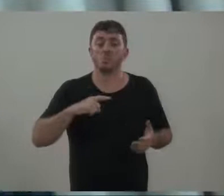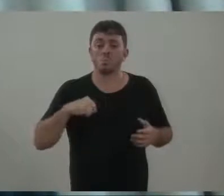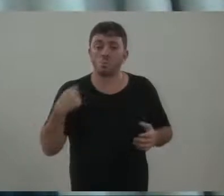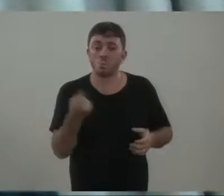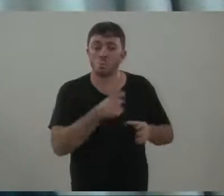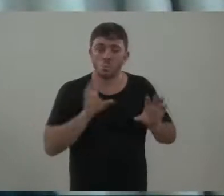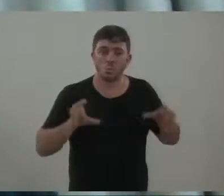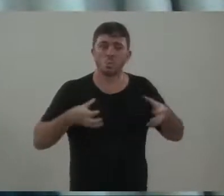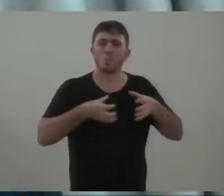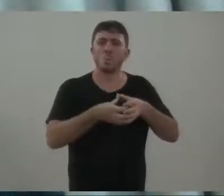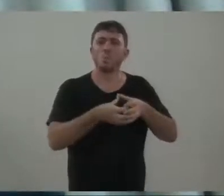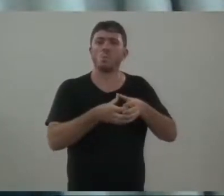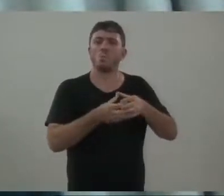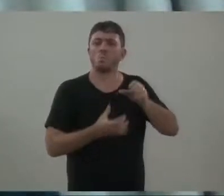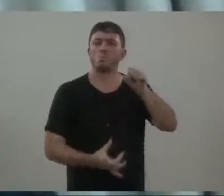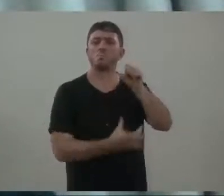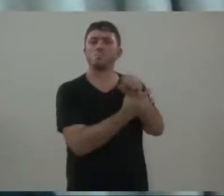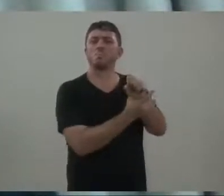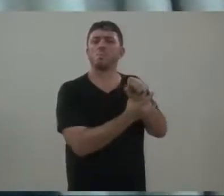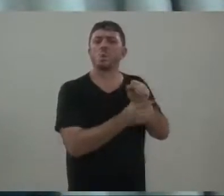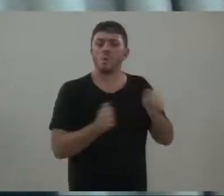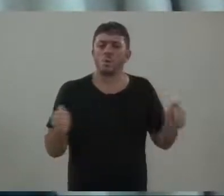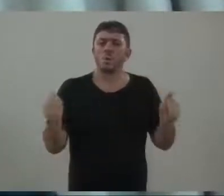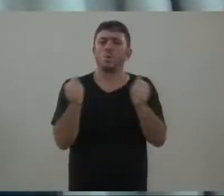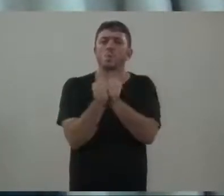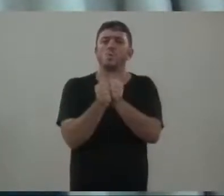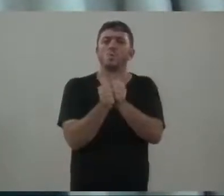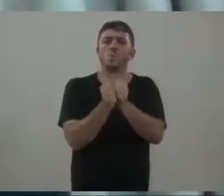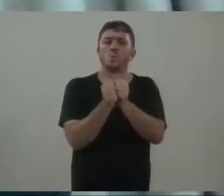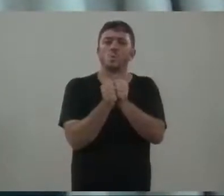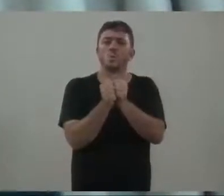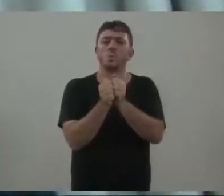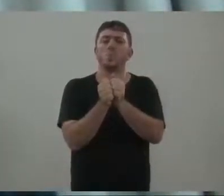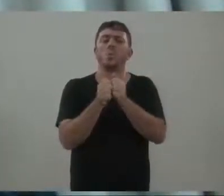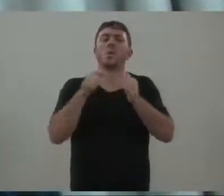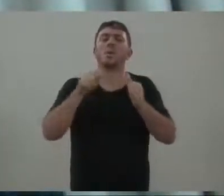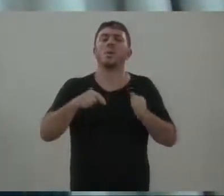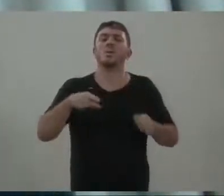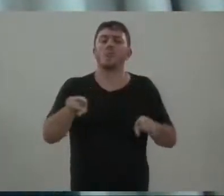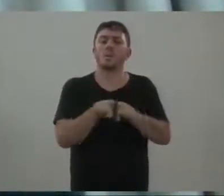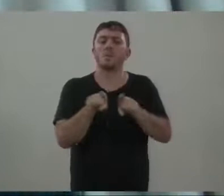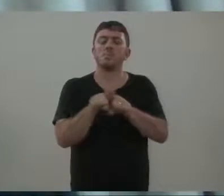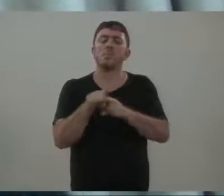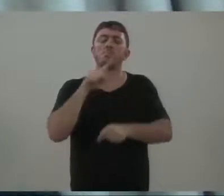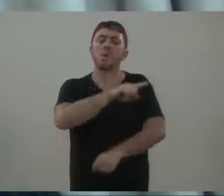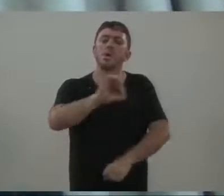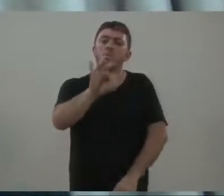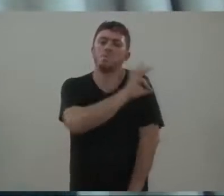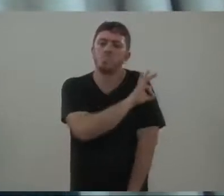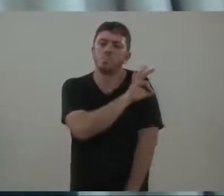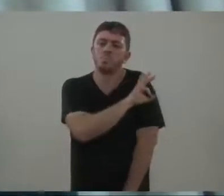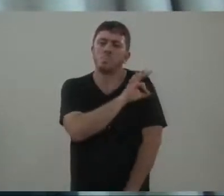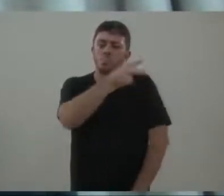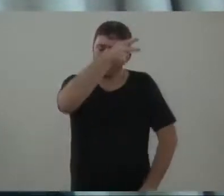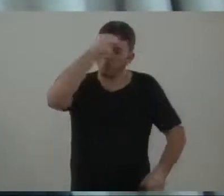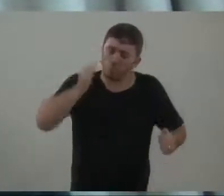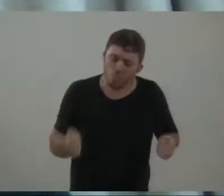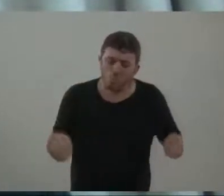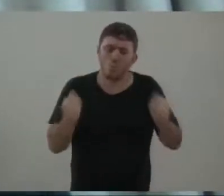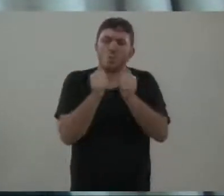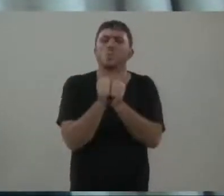segurança, junto com o município, junto com o executivo, possamos fazer sempre o